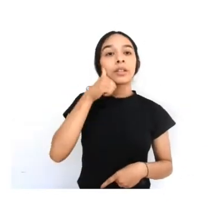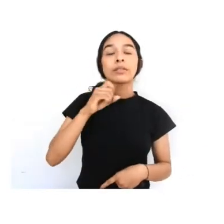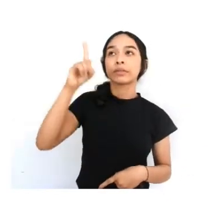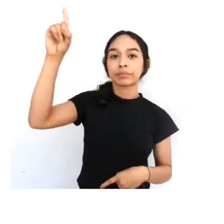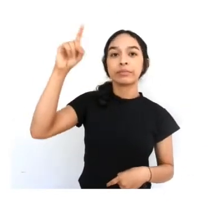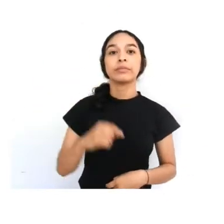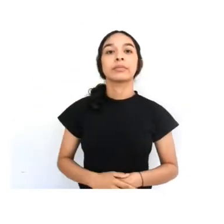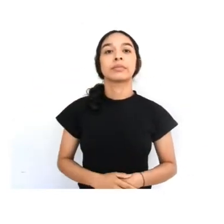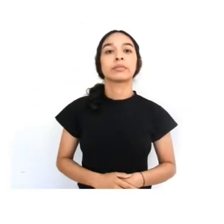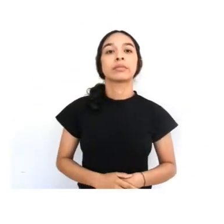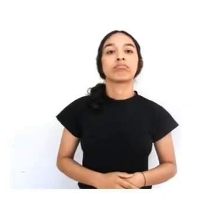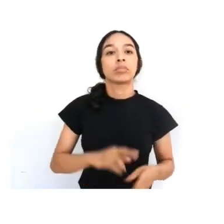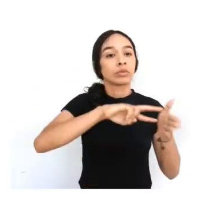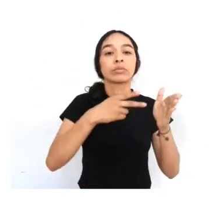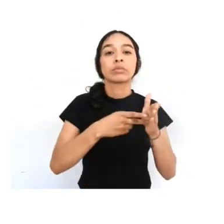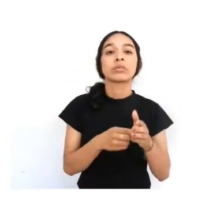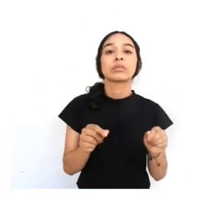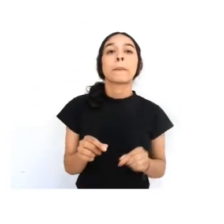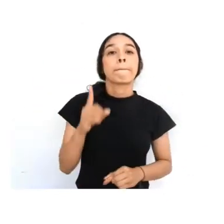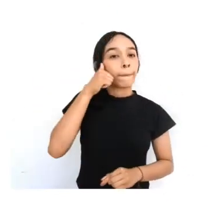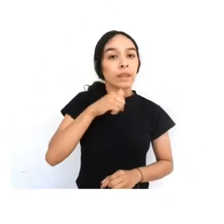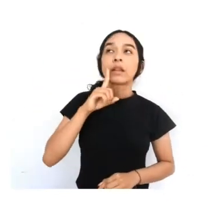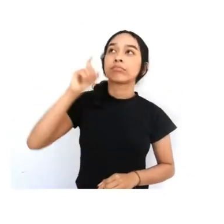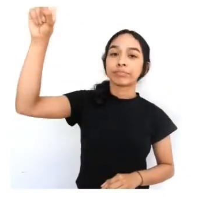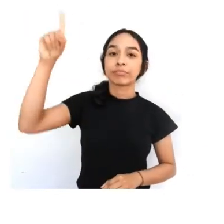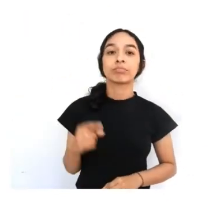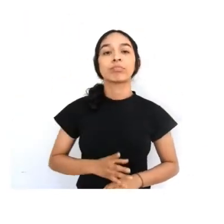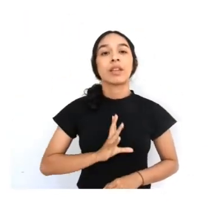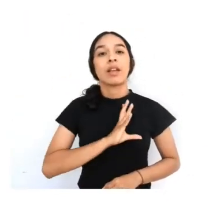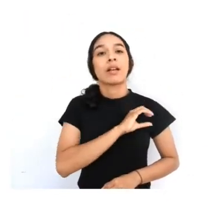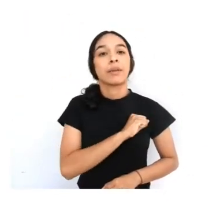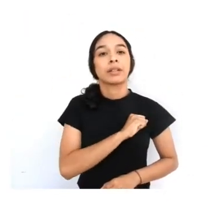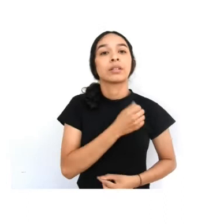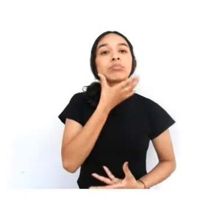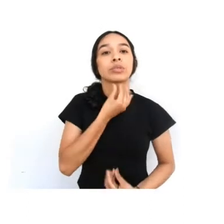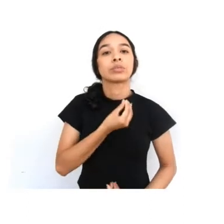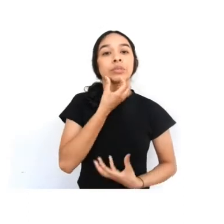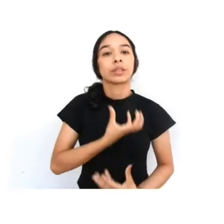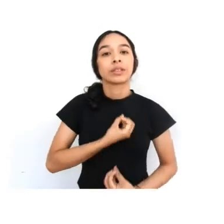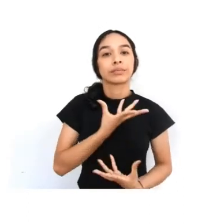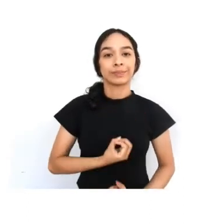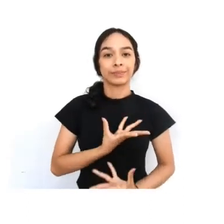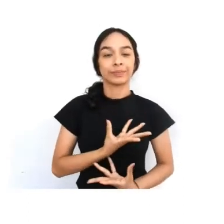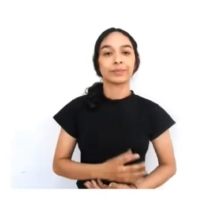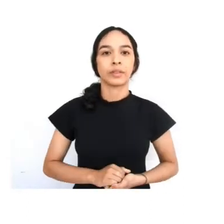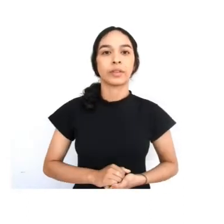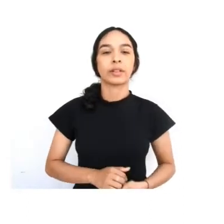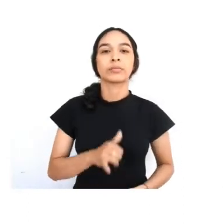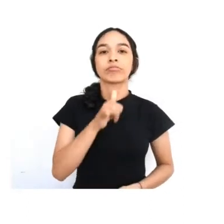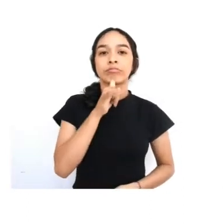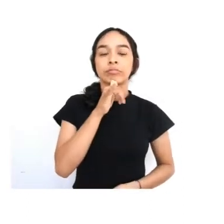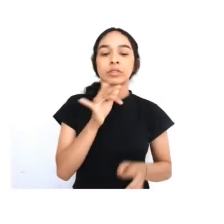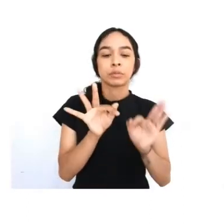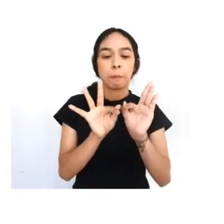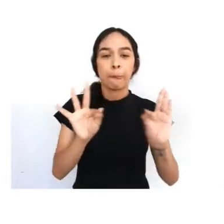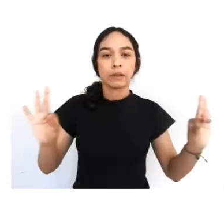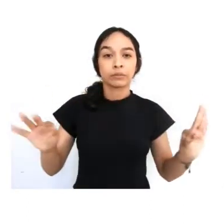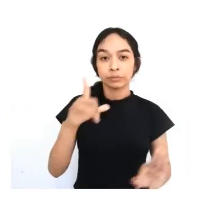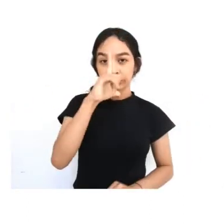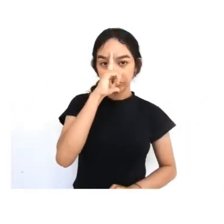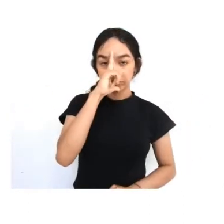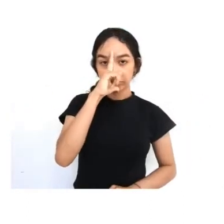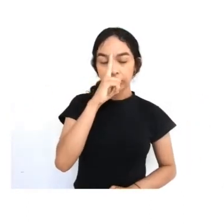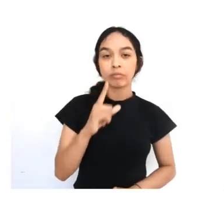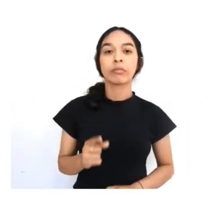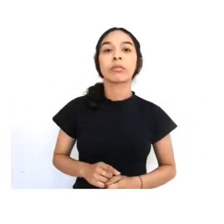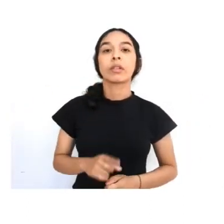último temos a ninfa, o objeto. Ou seja, a ninfa ela é amada pelo poeta. A frase em latim ficará